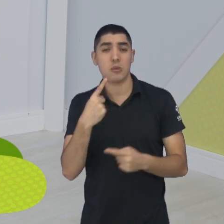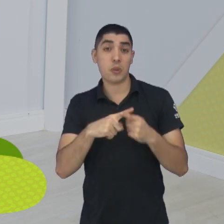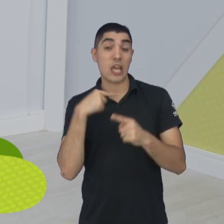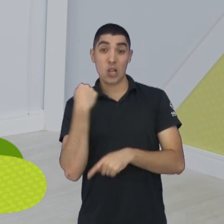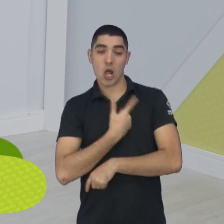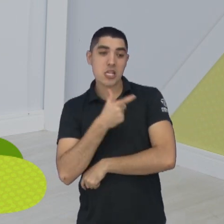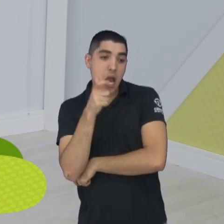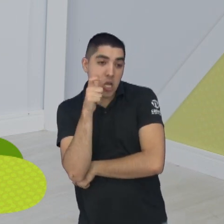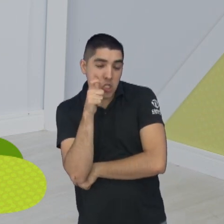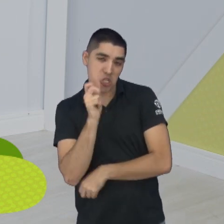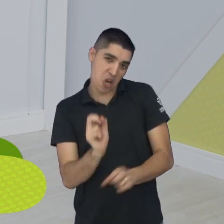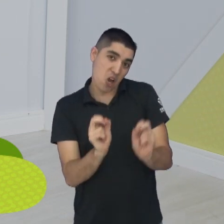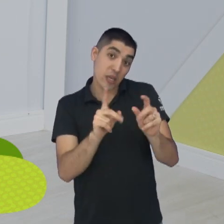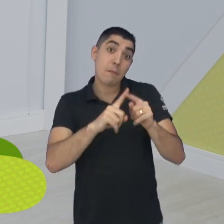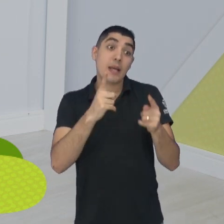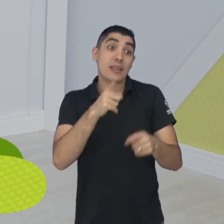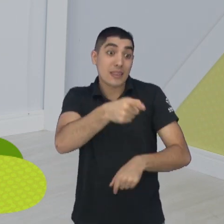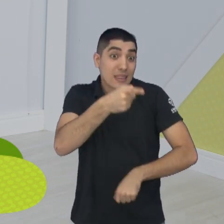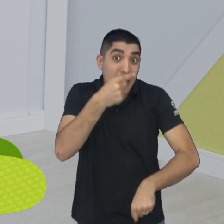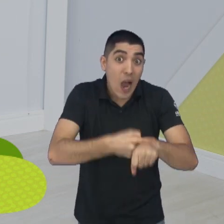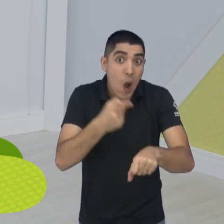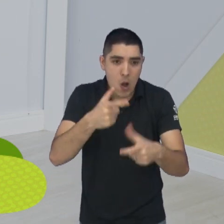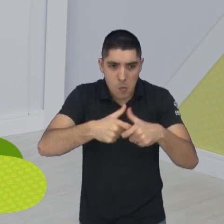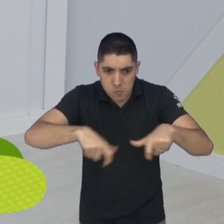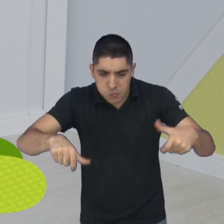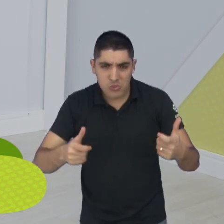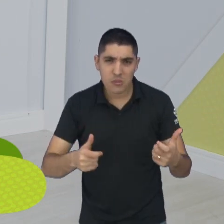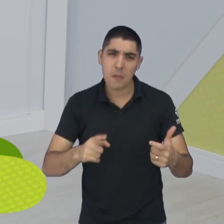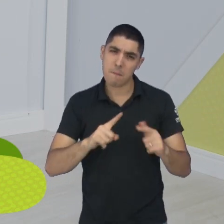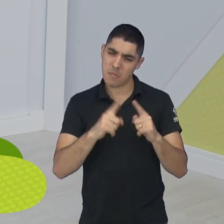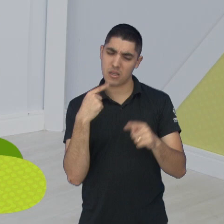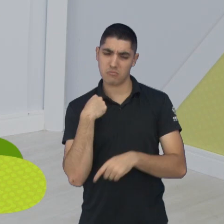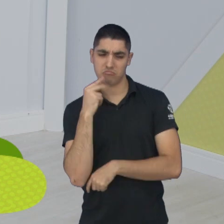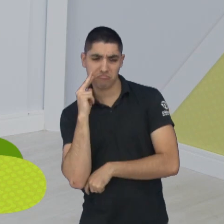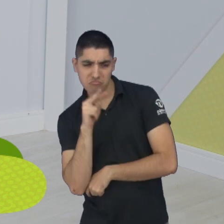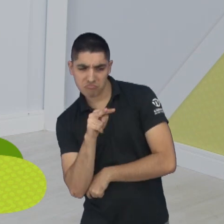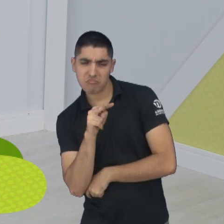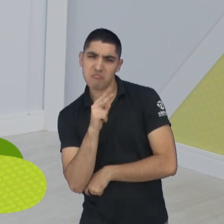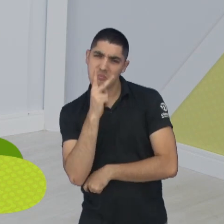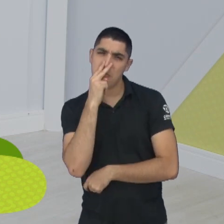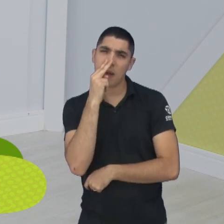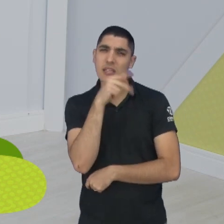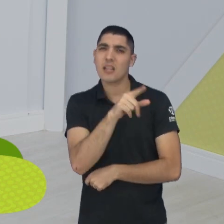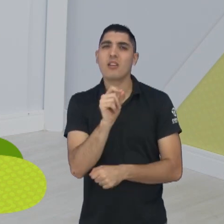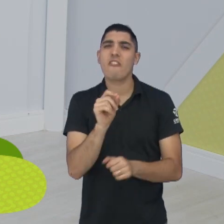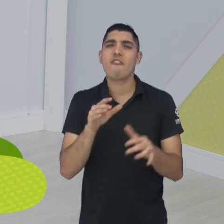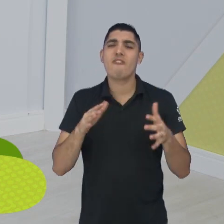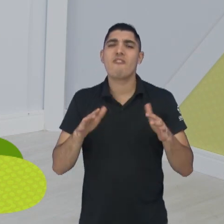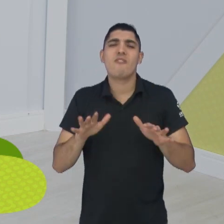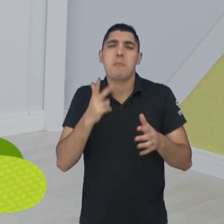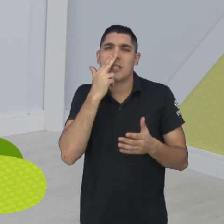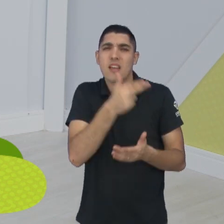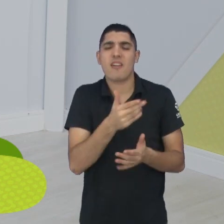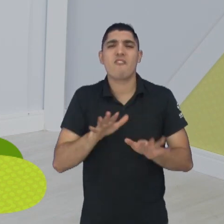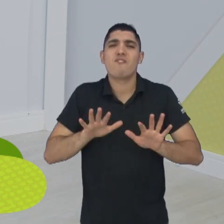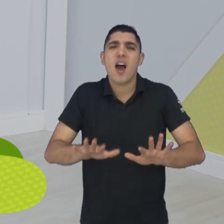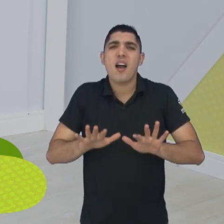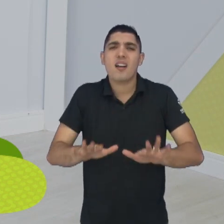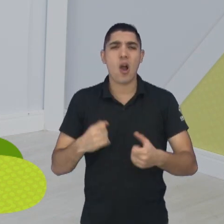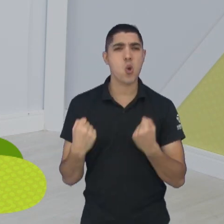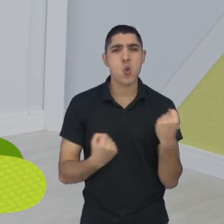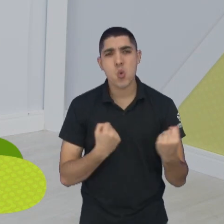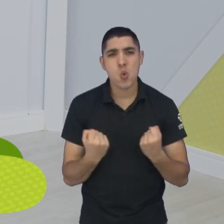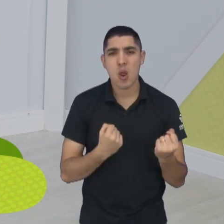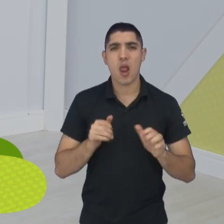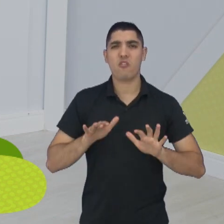fácil a gente falar. Mas olhando, obviamente, de fora, parece que ele deu uma puxada ali no freio de mão, se precipitou, acabou chutando e perdendo aí a